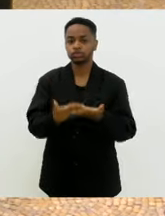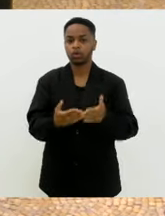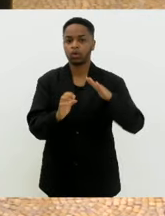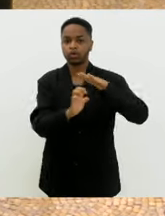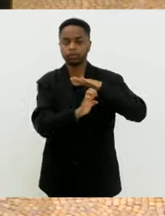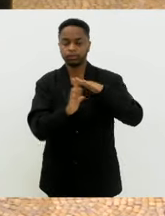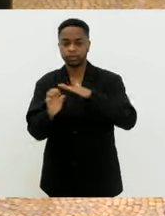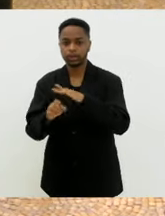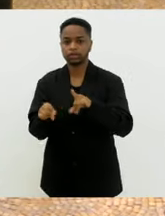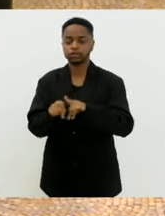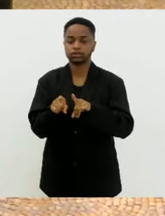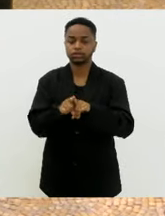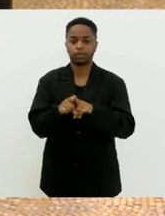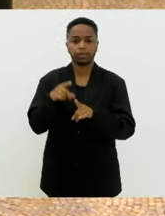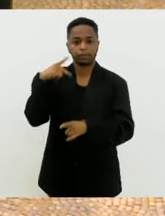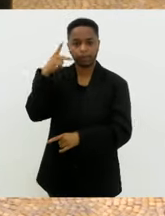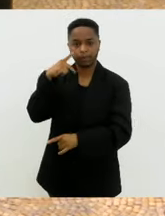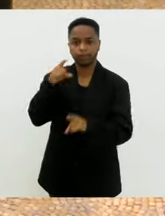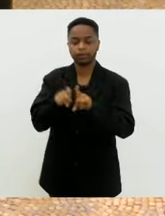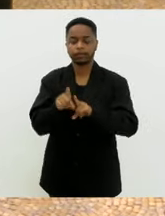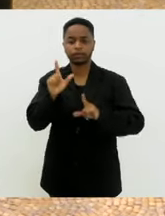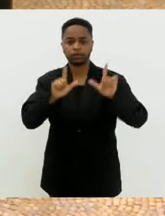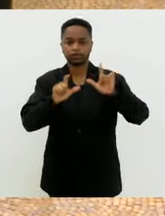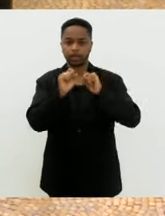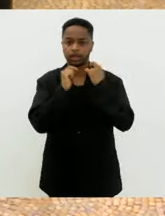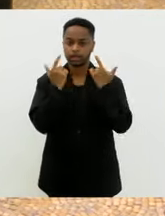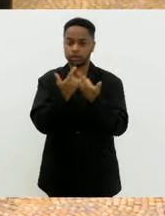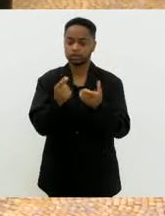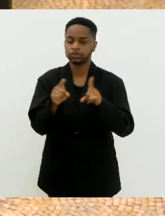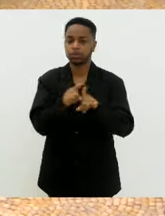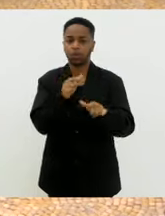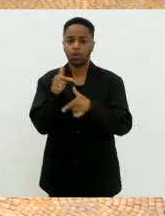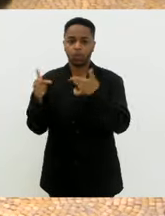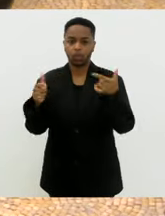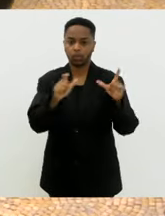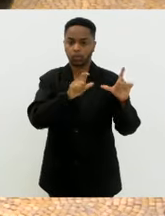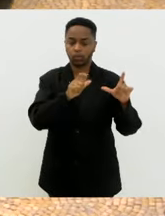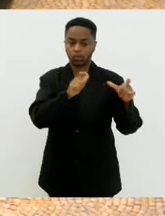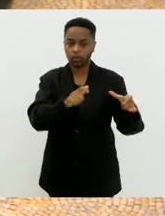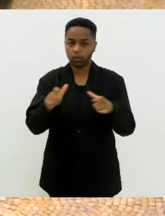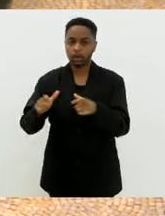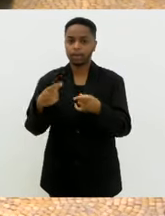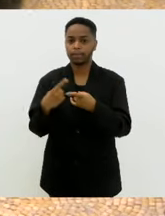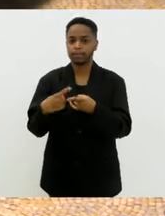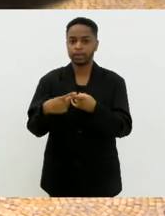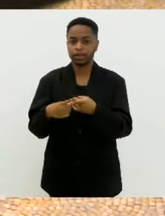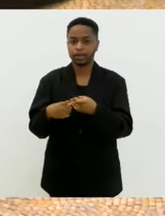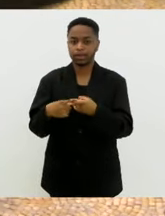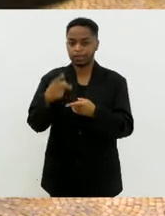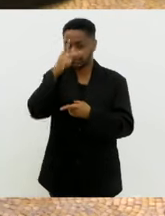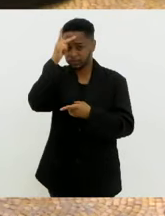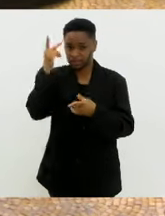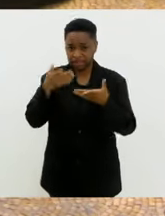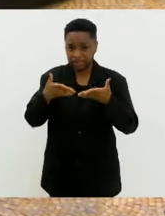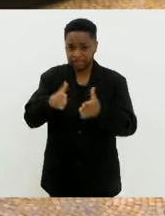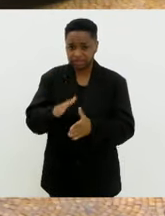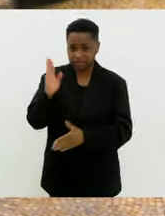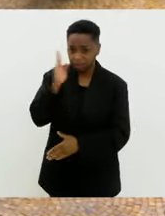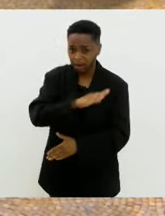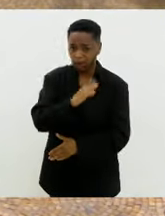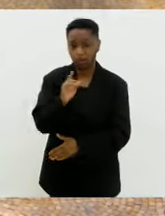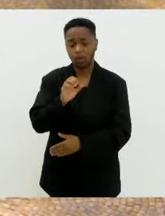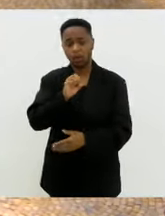no parlamento, na TV Alerge, em outros meios, porque ninguém nasce sádico, ninguém nasce